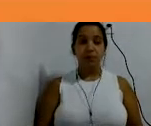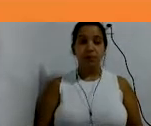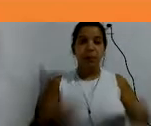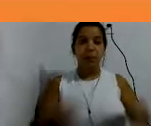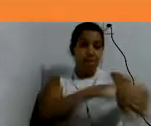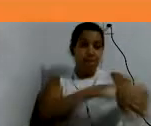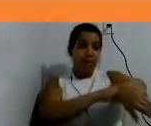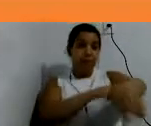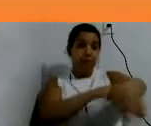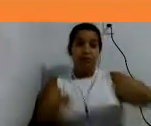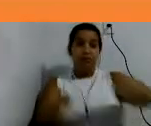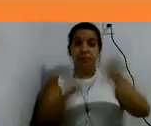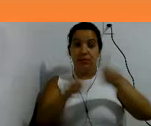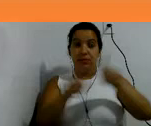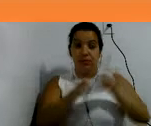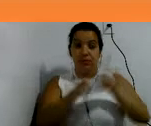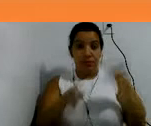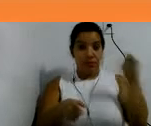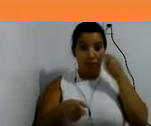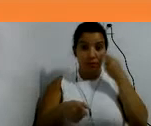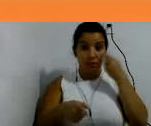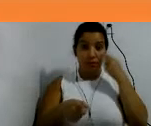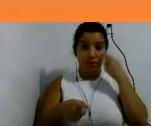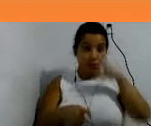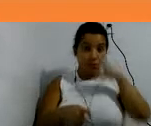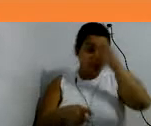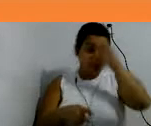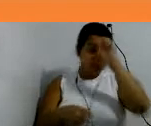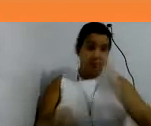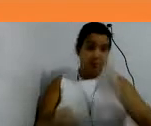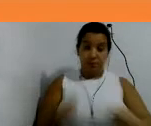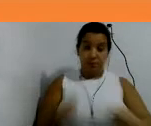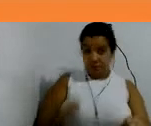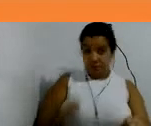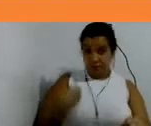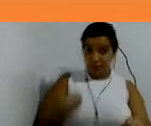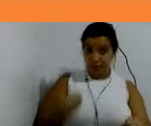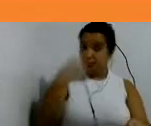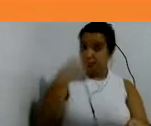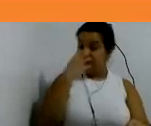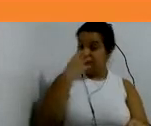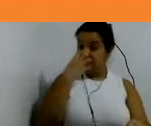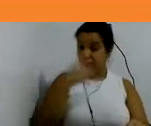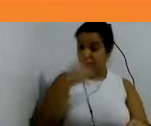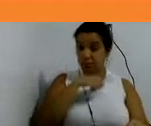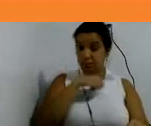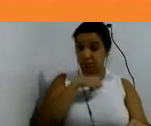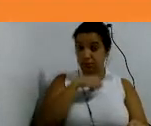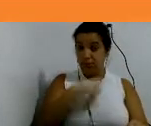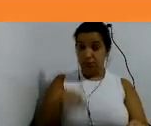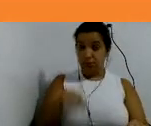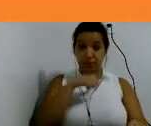ou seja, olha o intenso parasitismo desse cão. Onde a gente